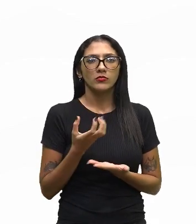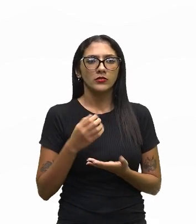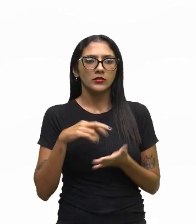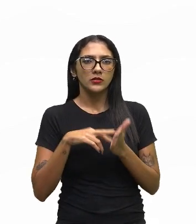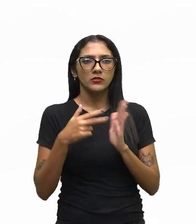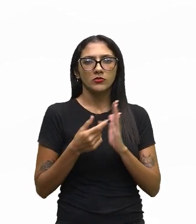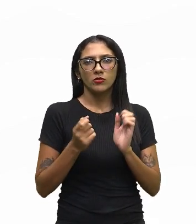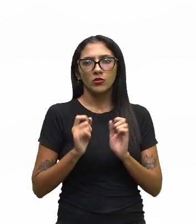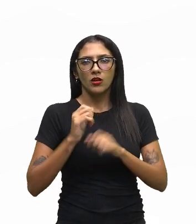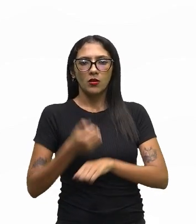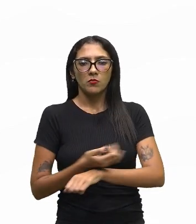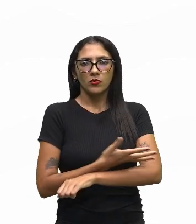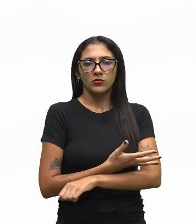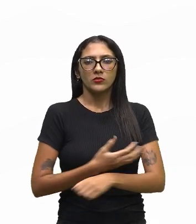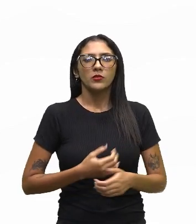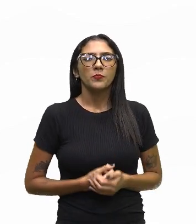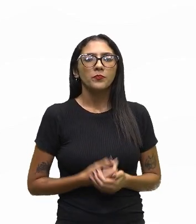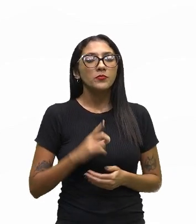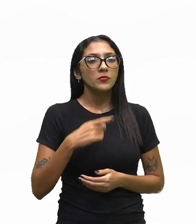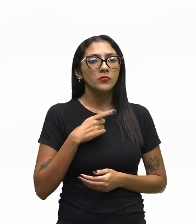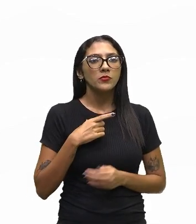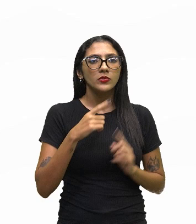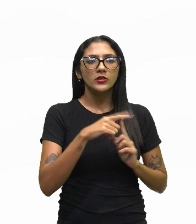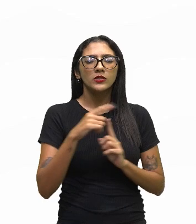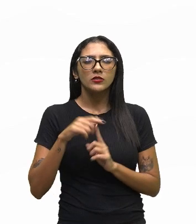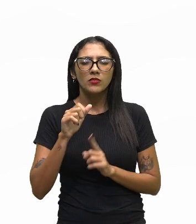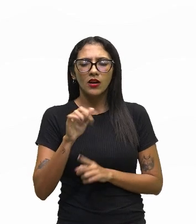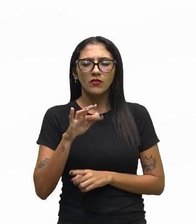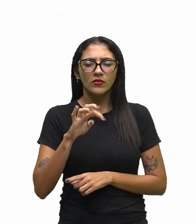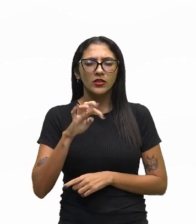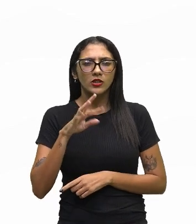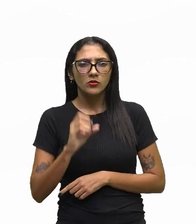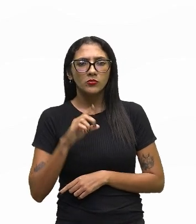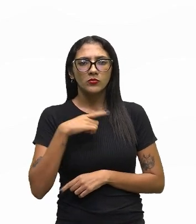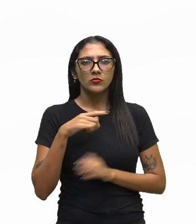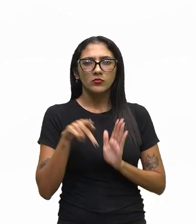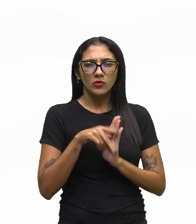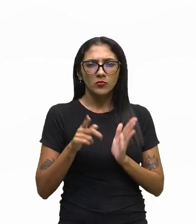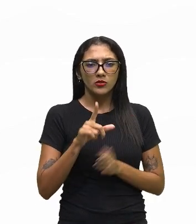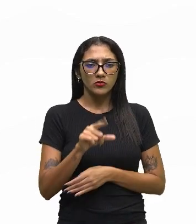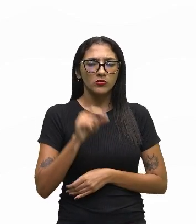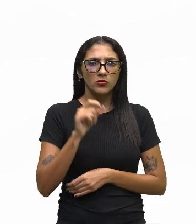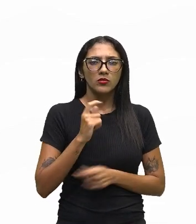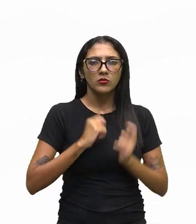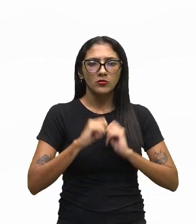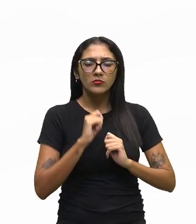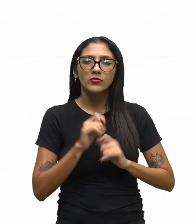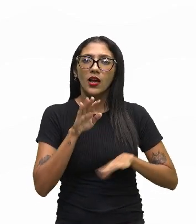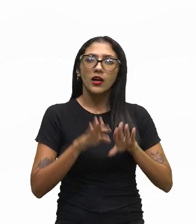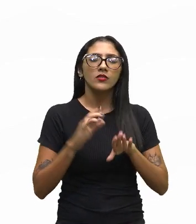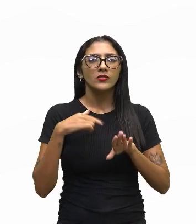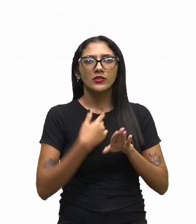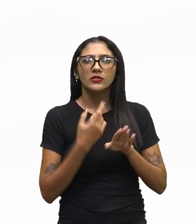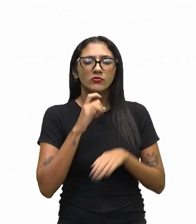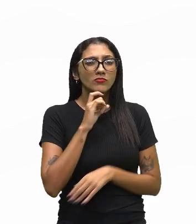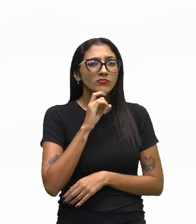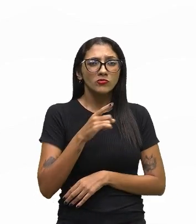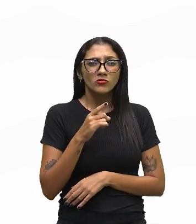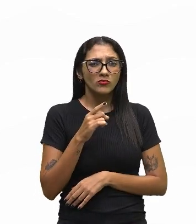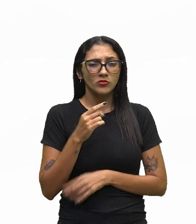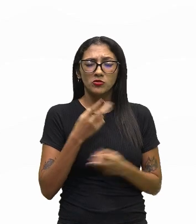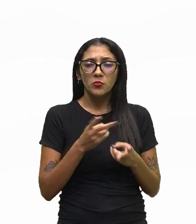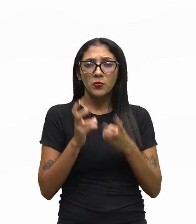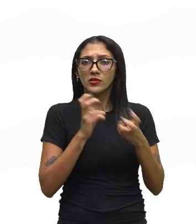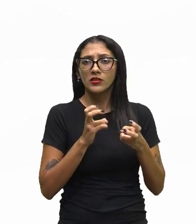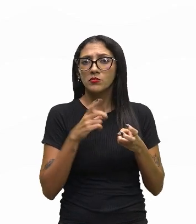sentem. A influência do afeto é tão grande nas decisões financeiras que, por vezes, nem percebemos que estamos agindo por